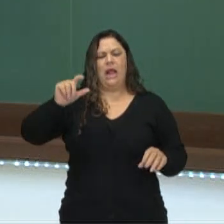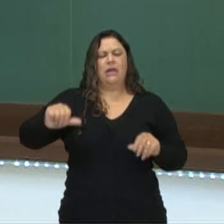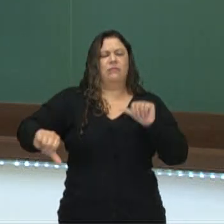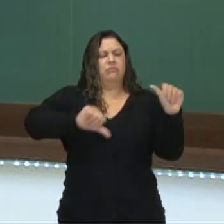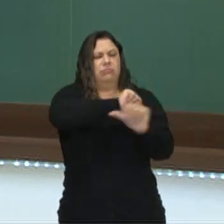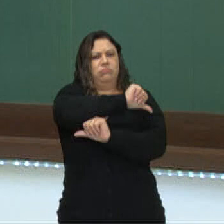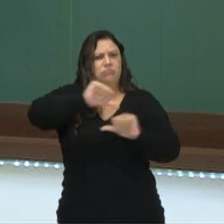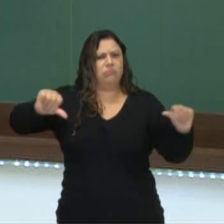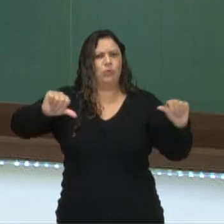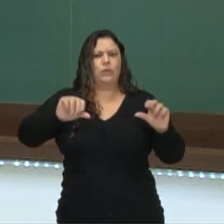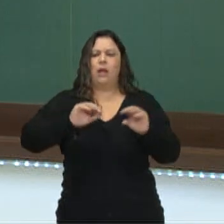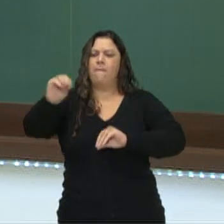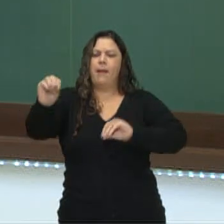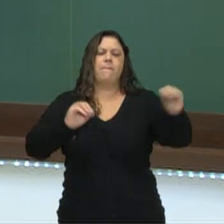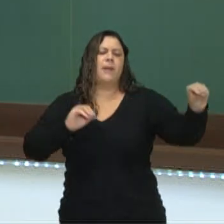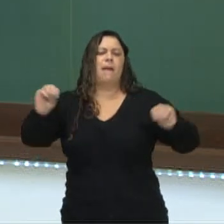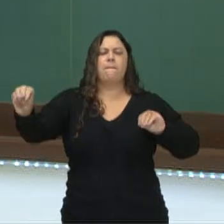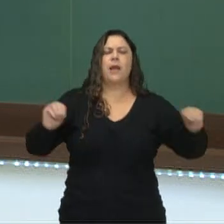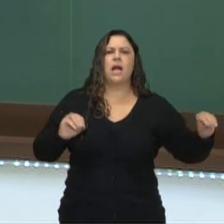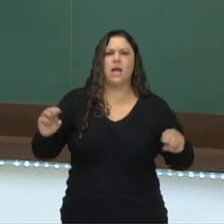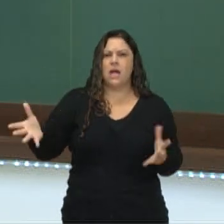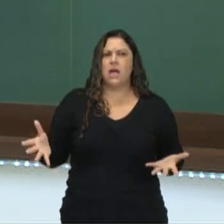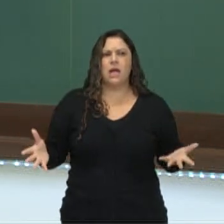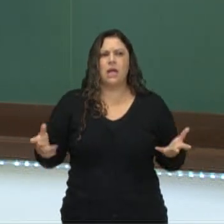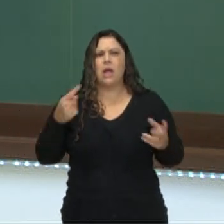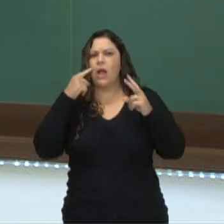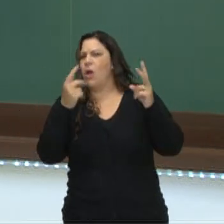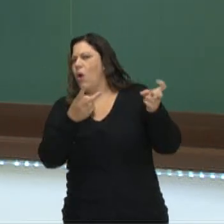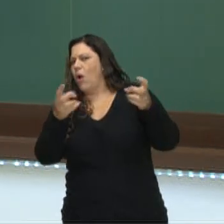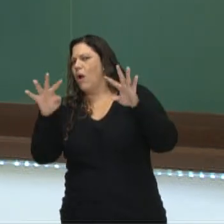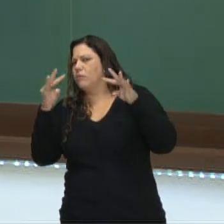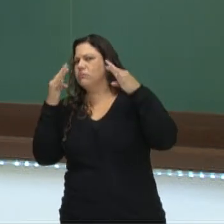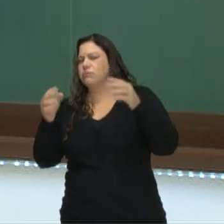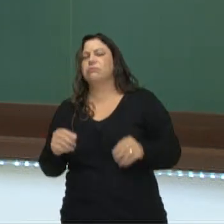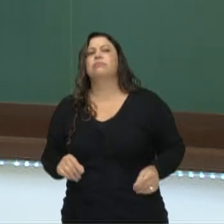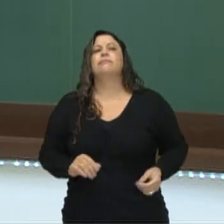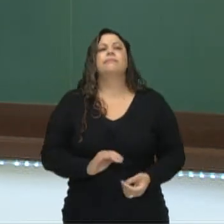tudo. Colocava agora, olha isso daqui, presta atenção.